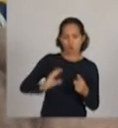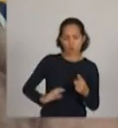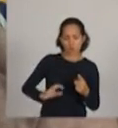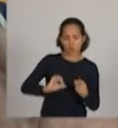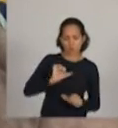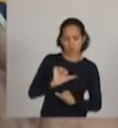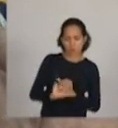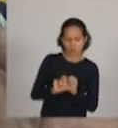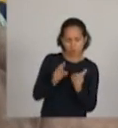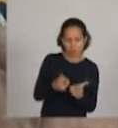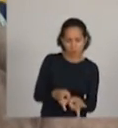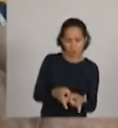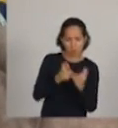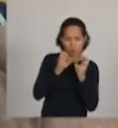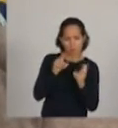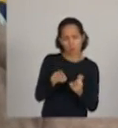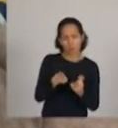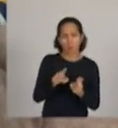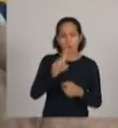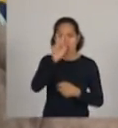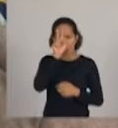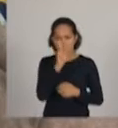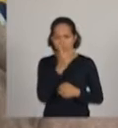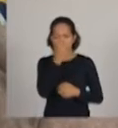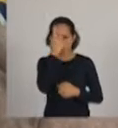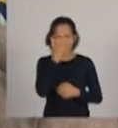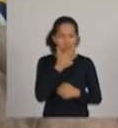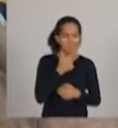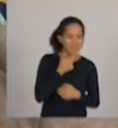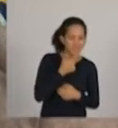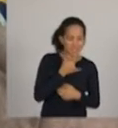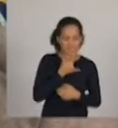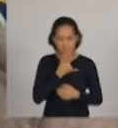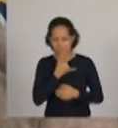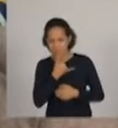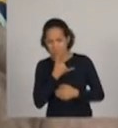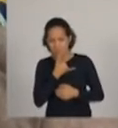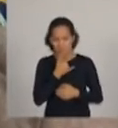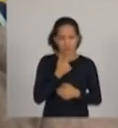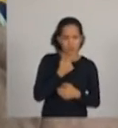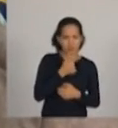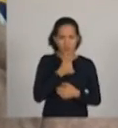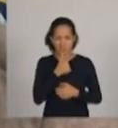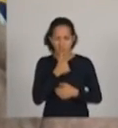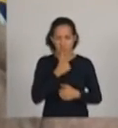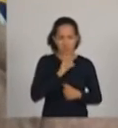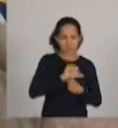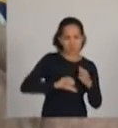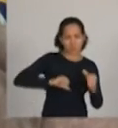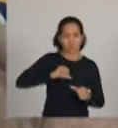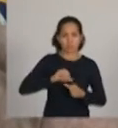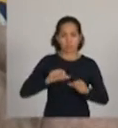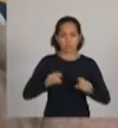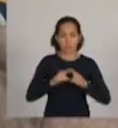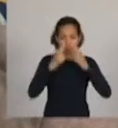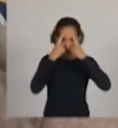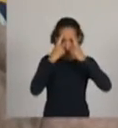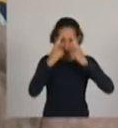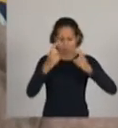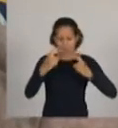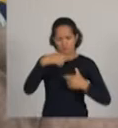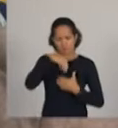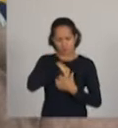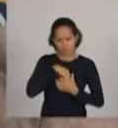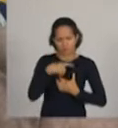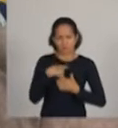comportamento da criança, como alteração de humor, entre retraimento e extroversão, agressividade repentina,